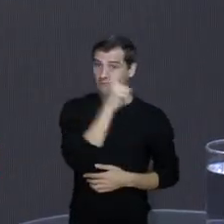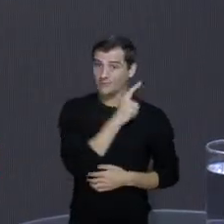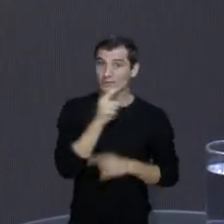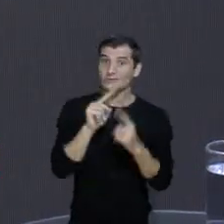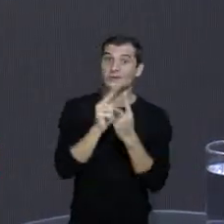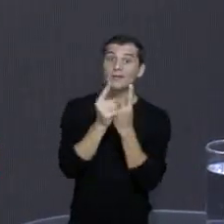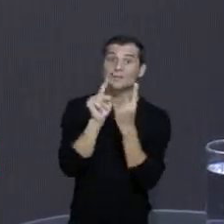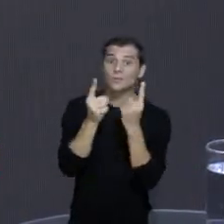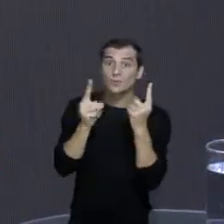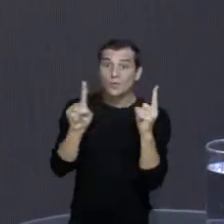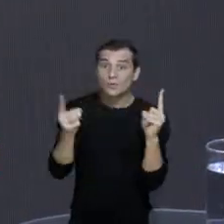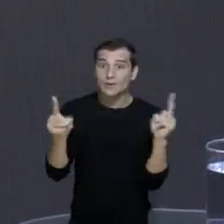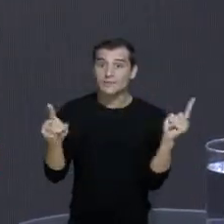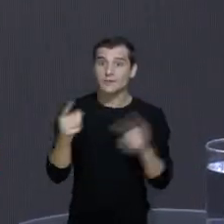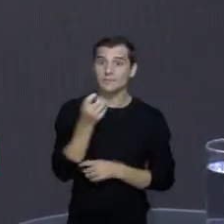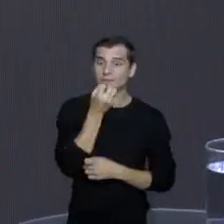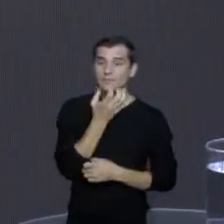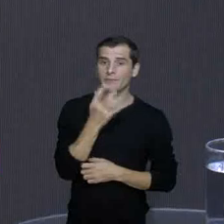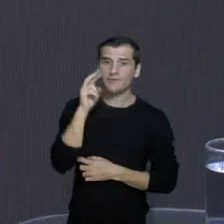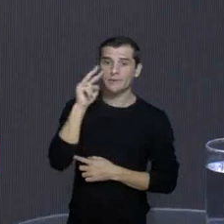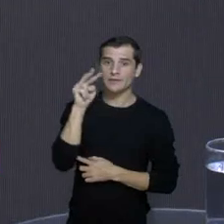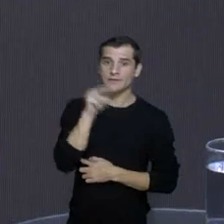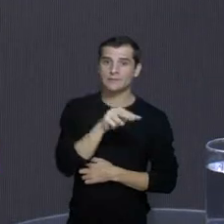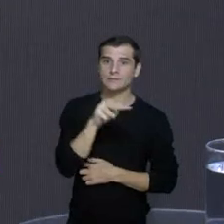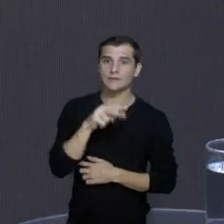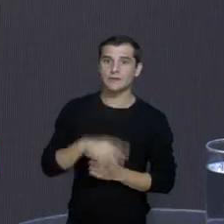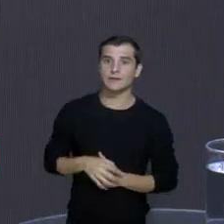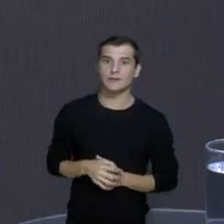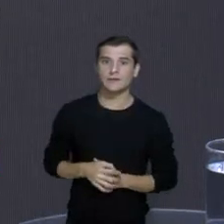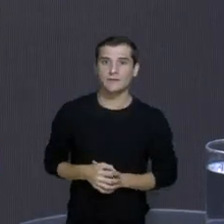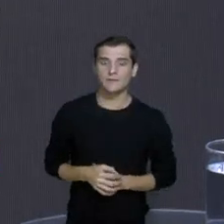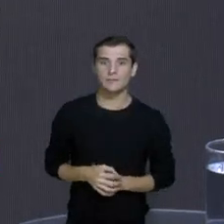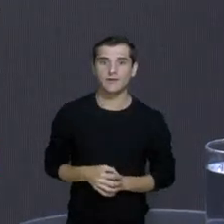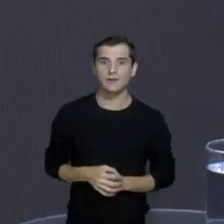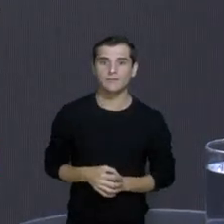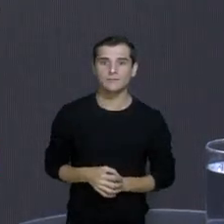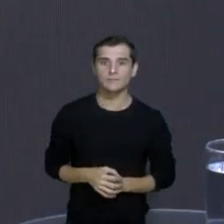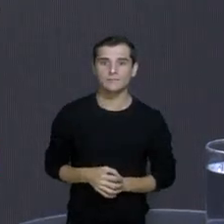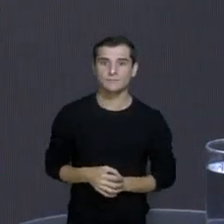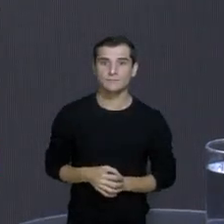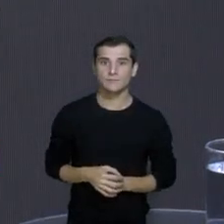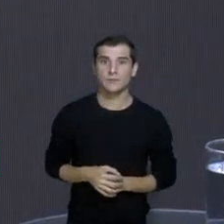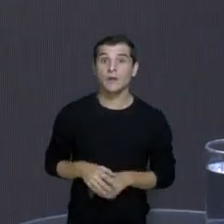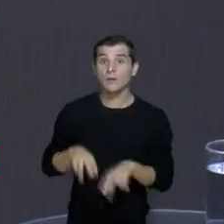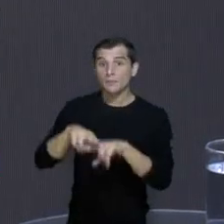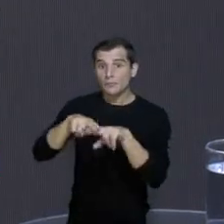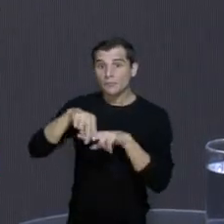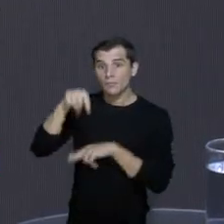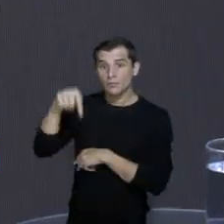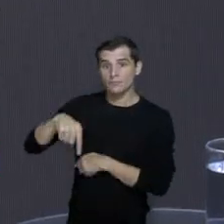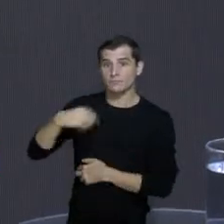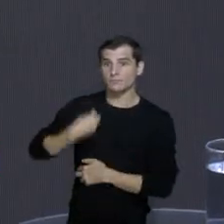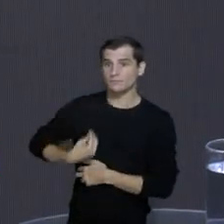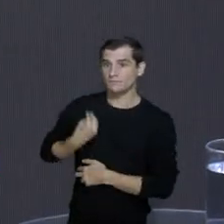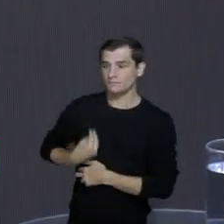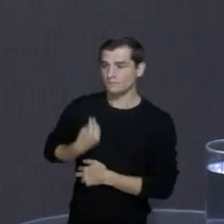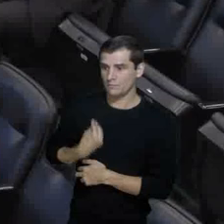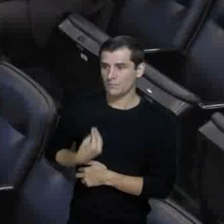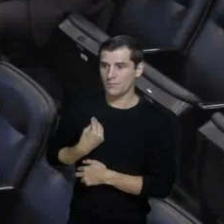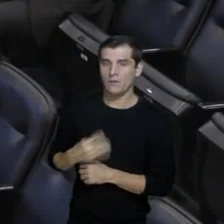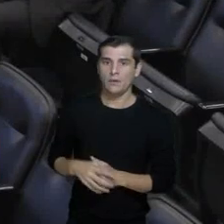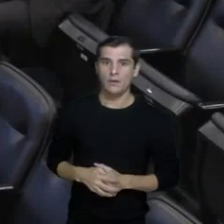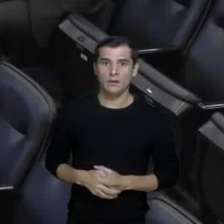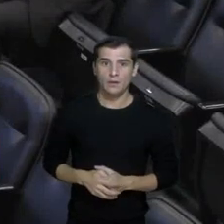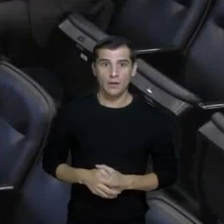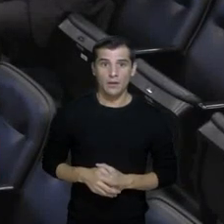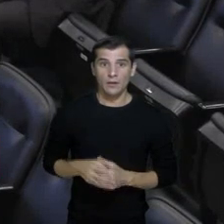então Senor conhece bem né Então hoje eles estão indo para lá e por isso mesmo é que eh eu trago aqui o abraço de todo né